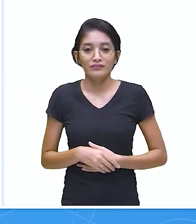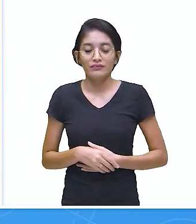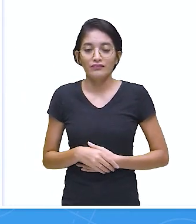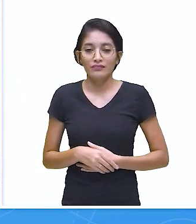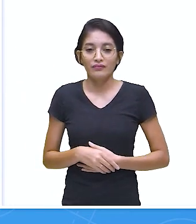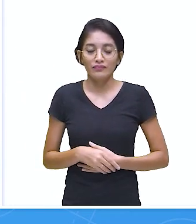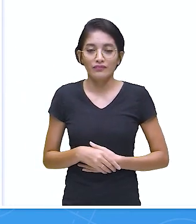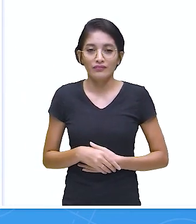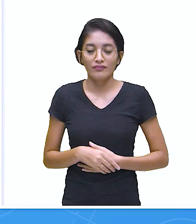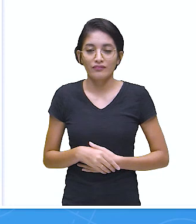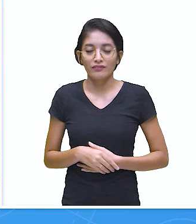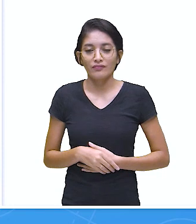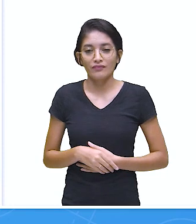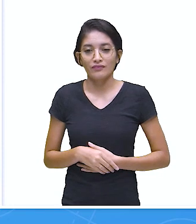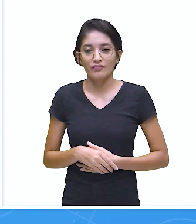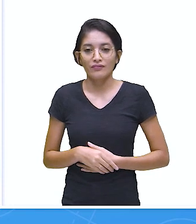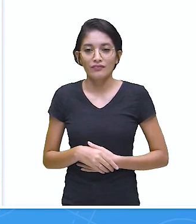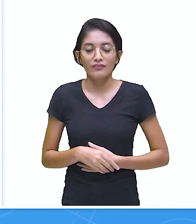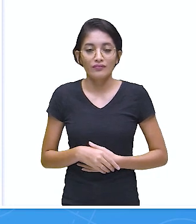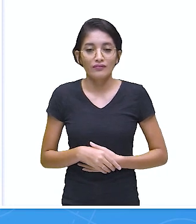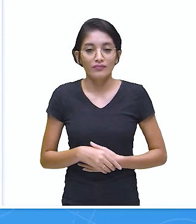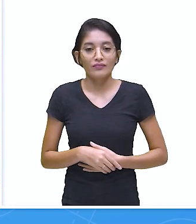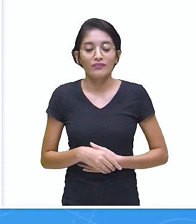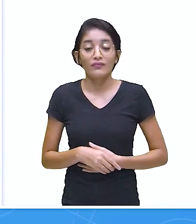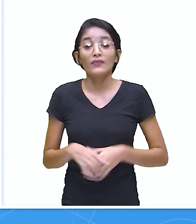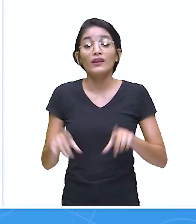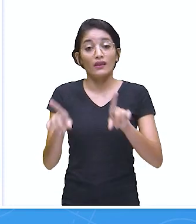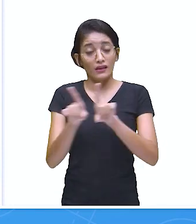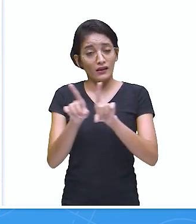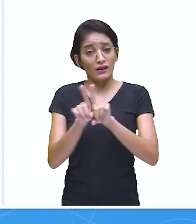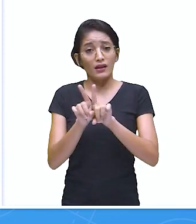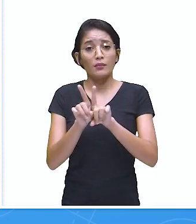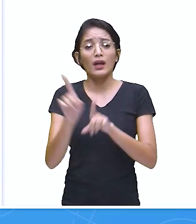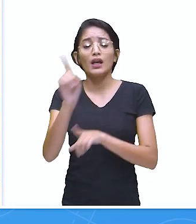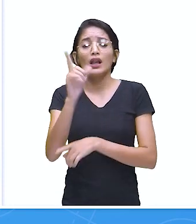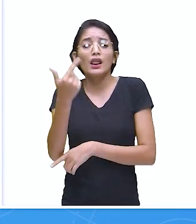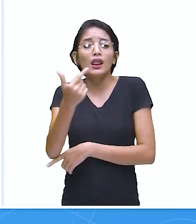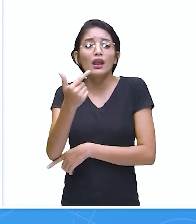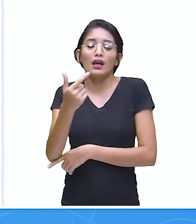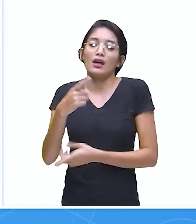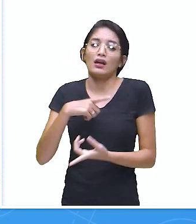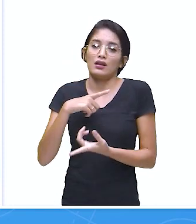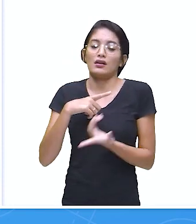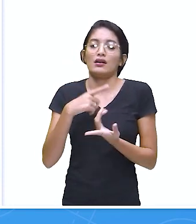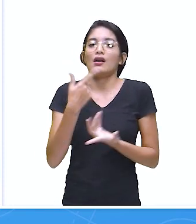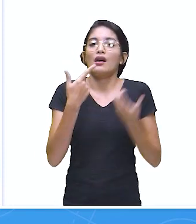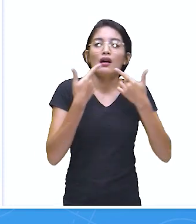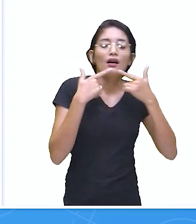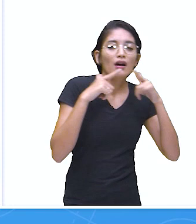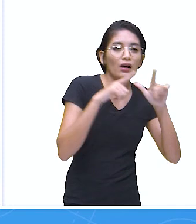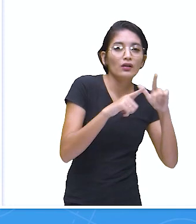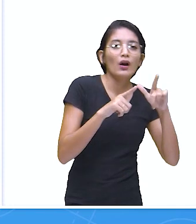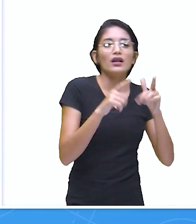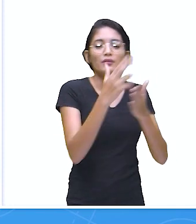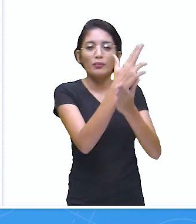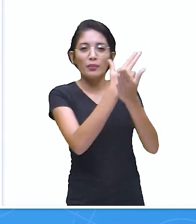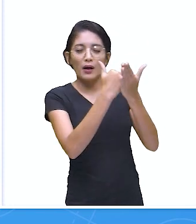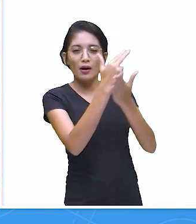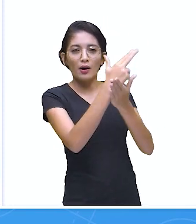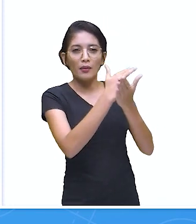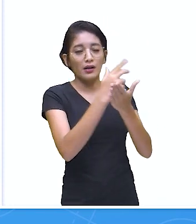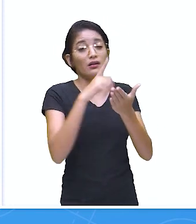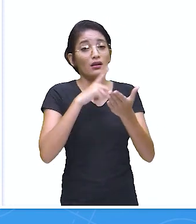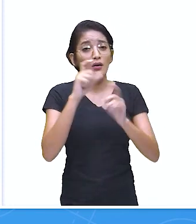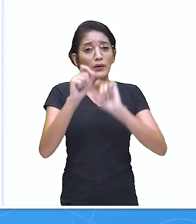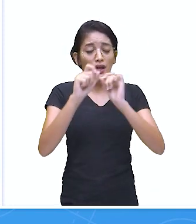Aquecimento global, não é isso? E temos elementos não verbais. Olha aqui, temos aqui o mundo, né?